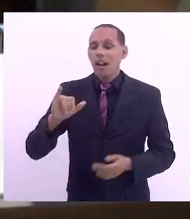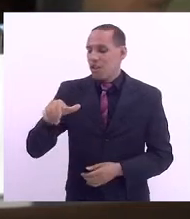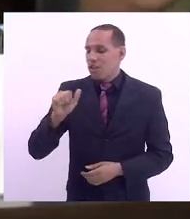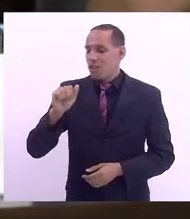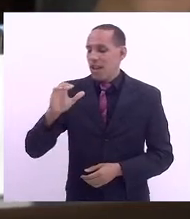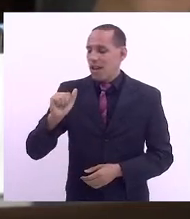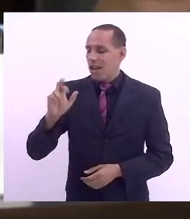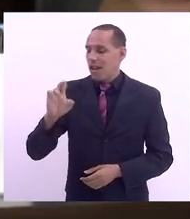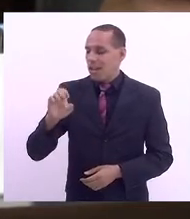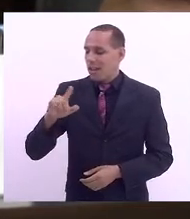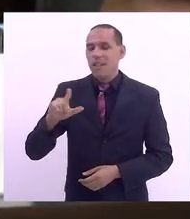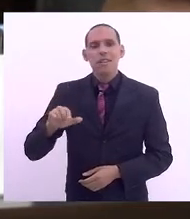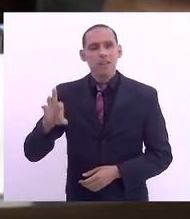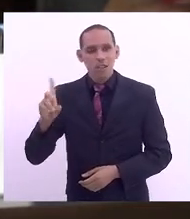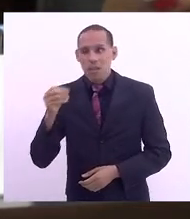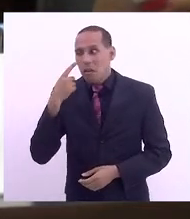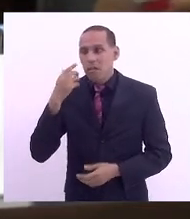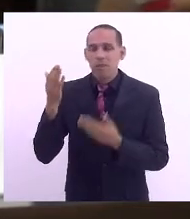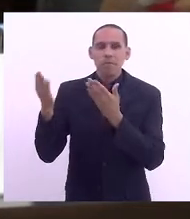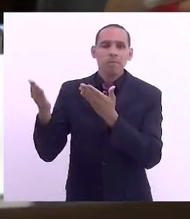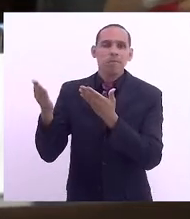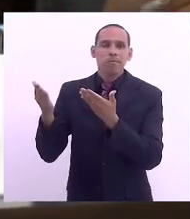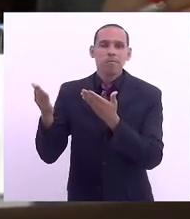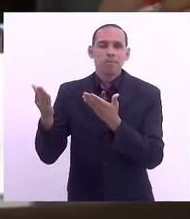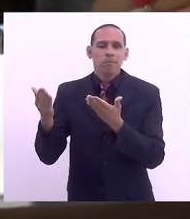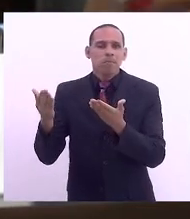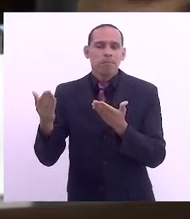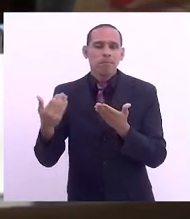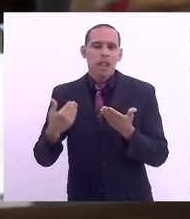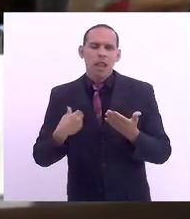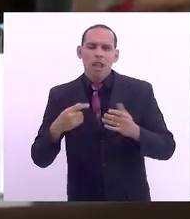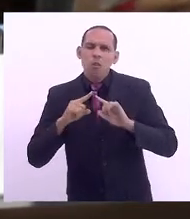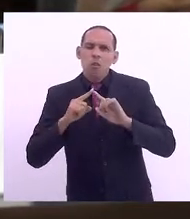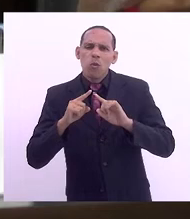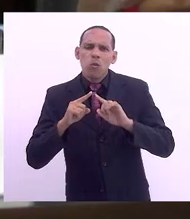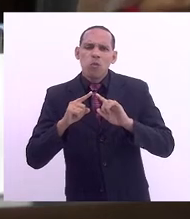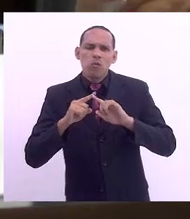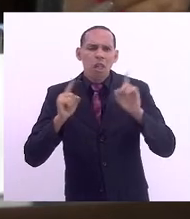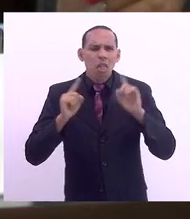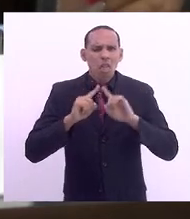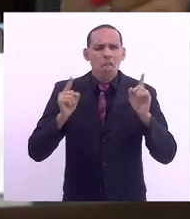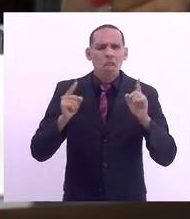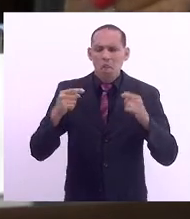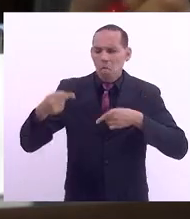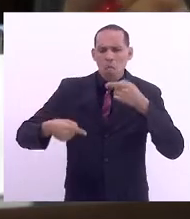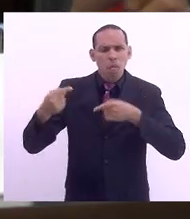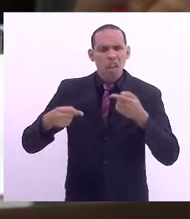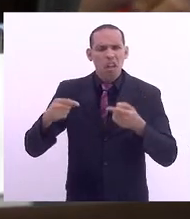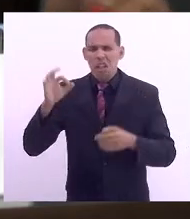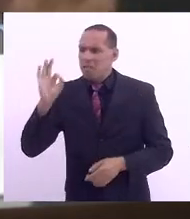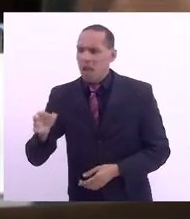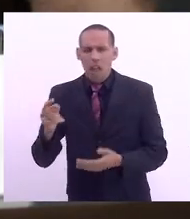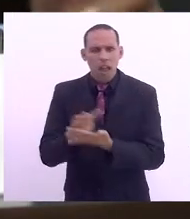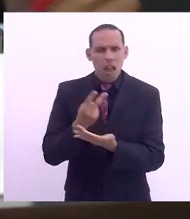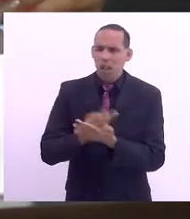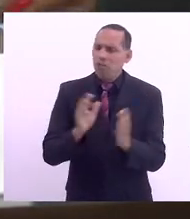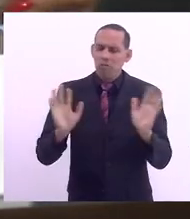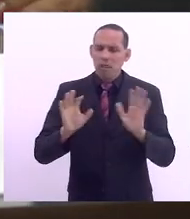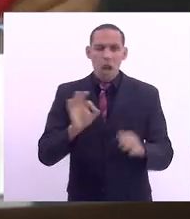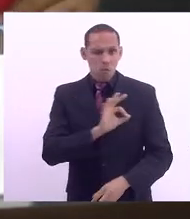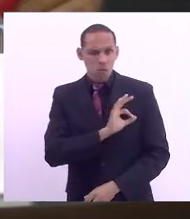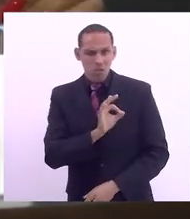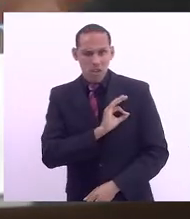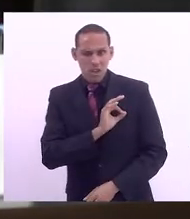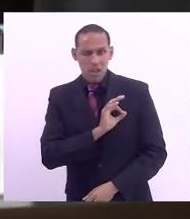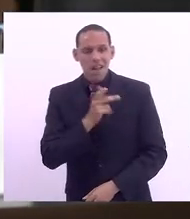pessoas não viram. E eu não estou discutindo se é certo, se é errado. Aqui ninguém está dizendo que o trabalho da